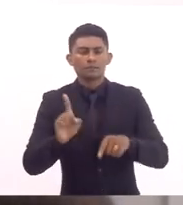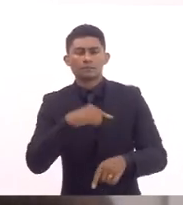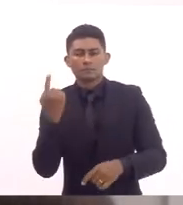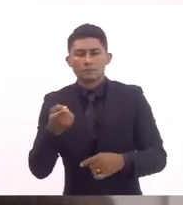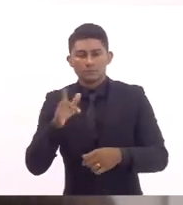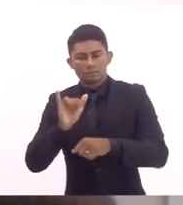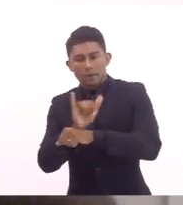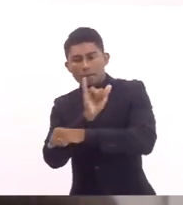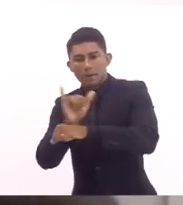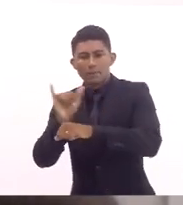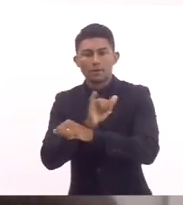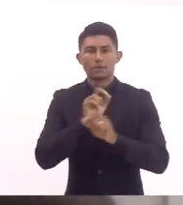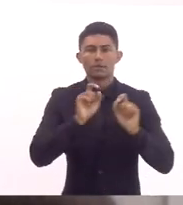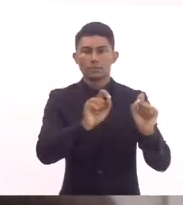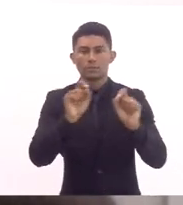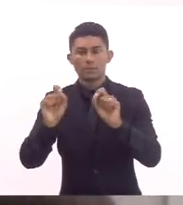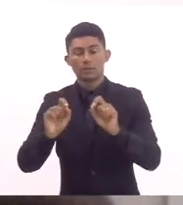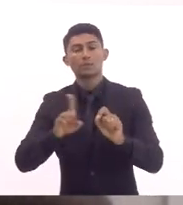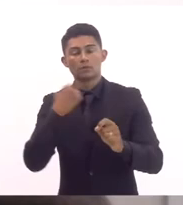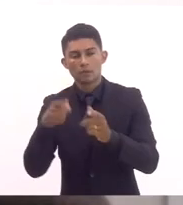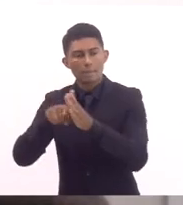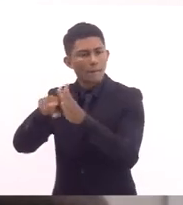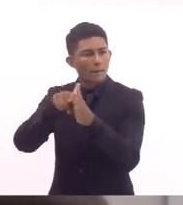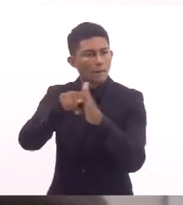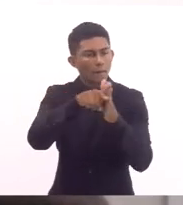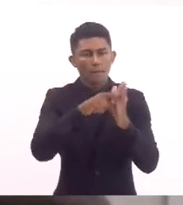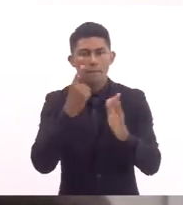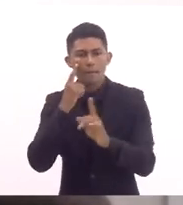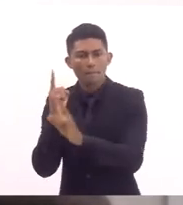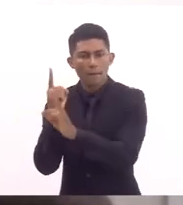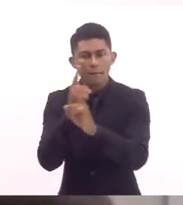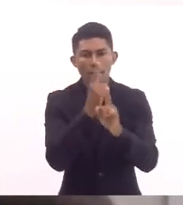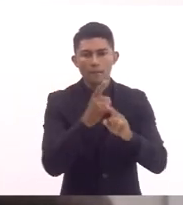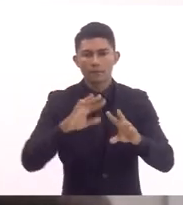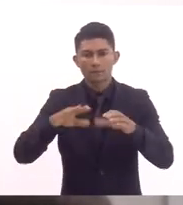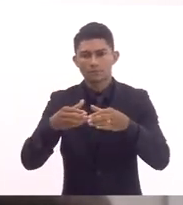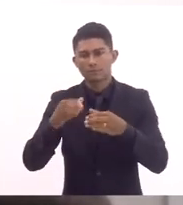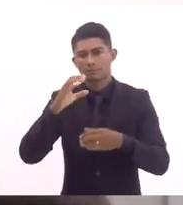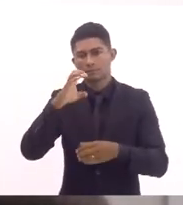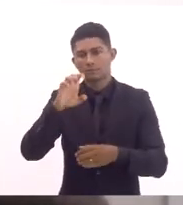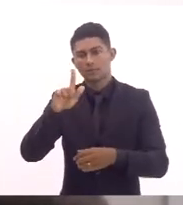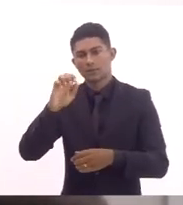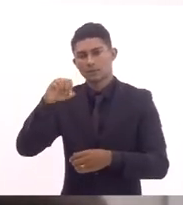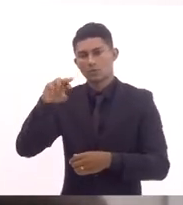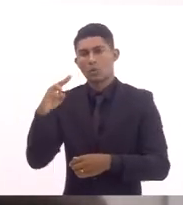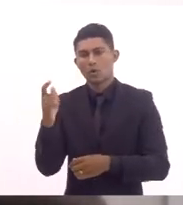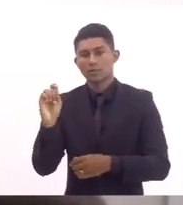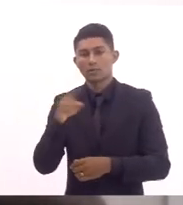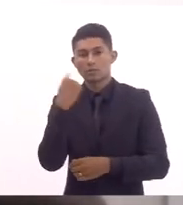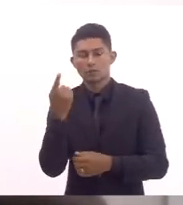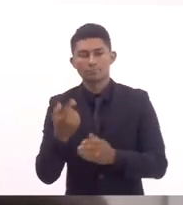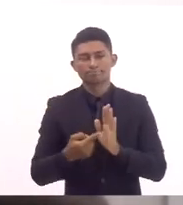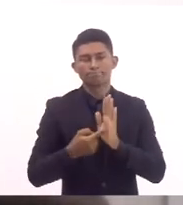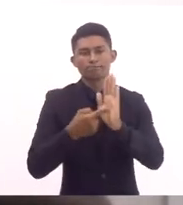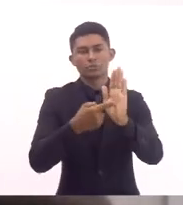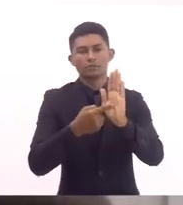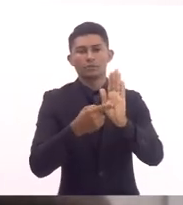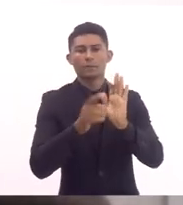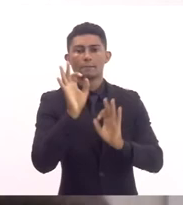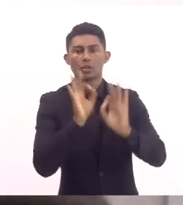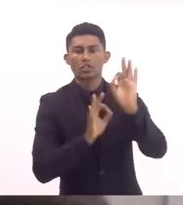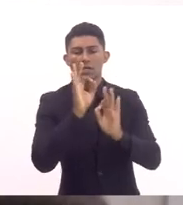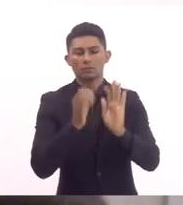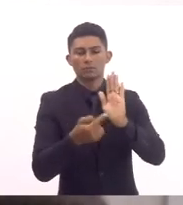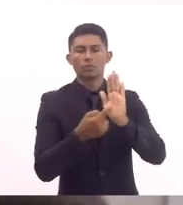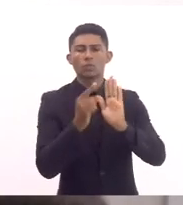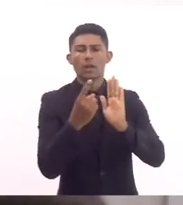veio fazendo encontro estratégia a partir desse levantamento que a gente fez da rede cegonha a gente Apresentou um projeto de descentralização de verba tu